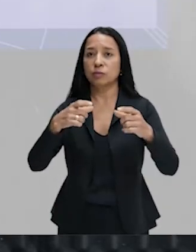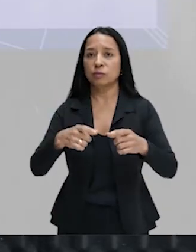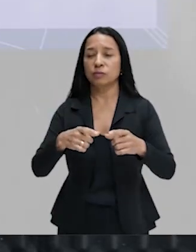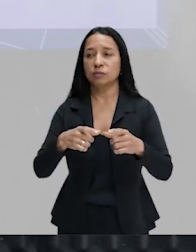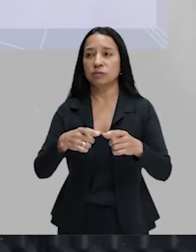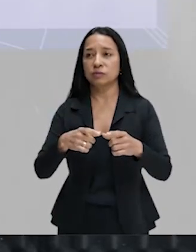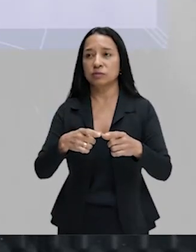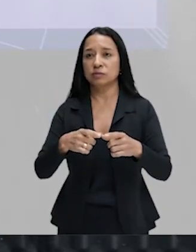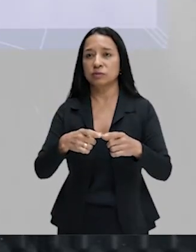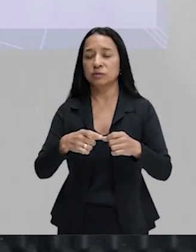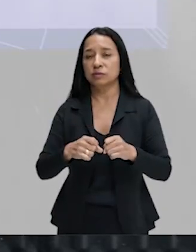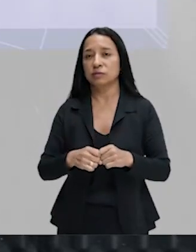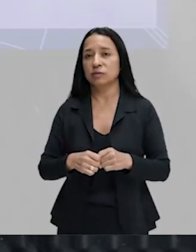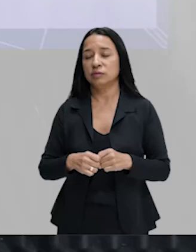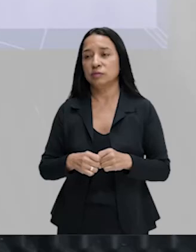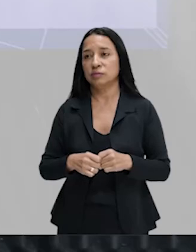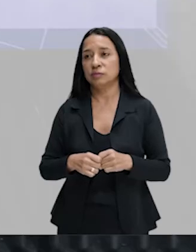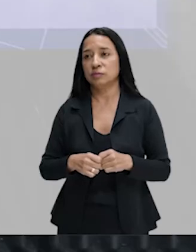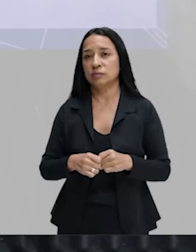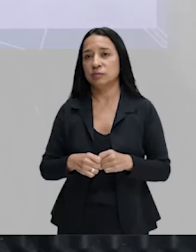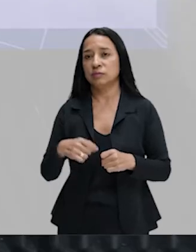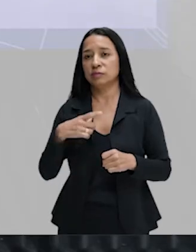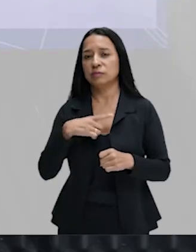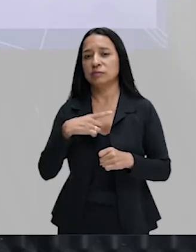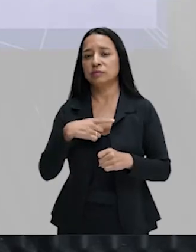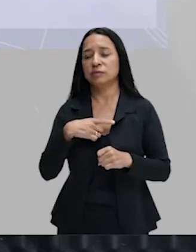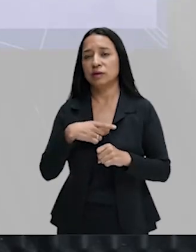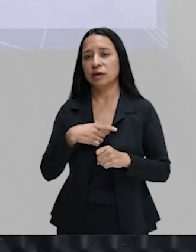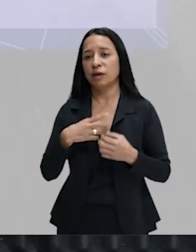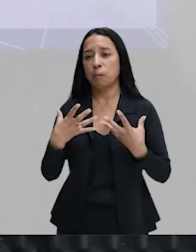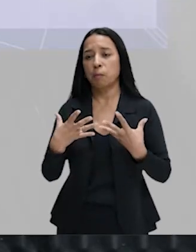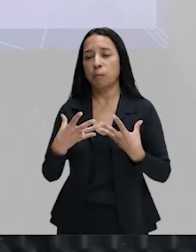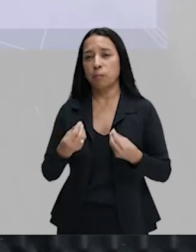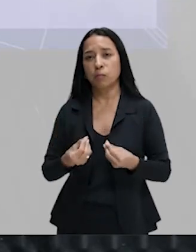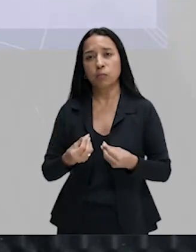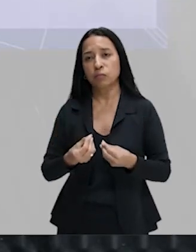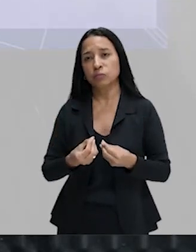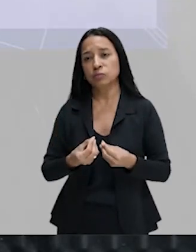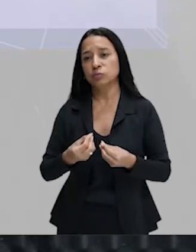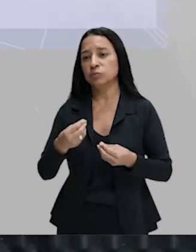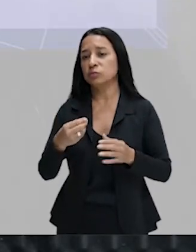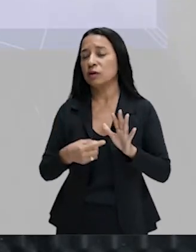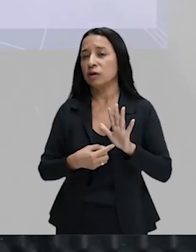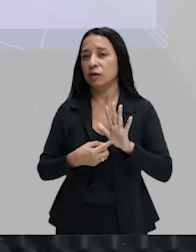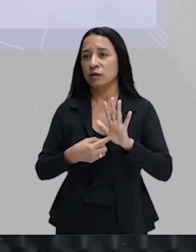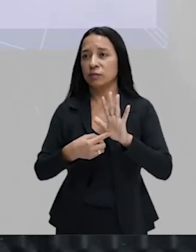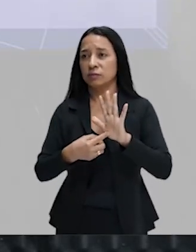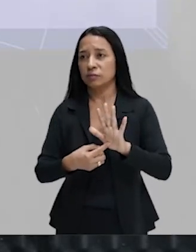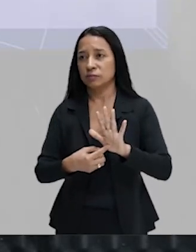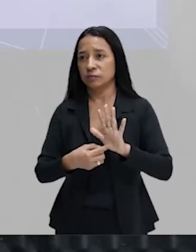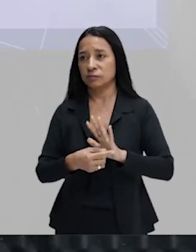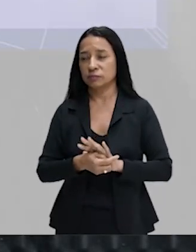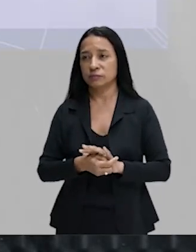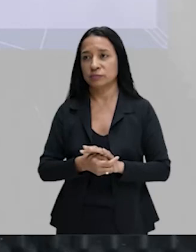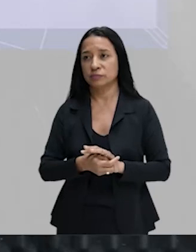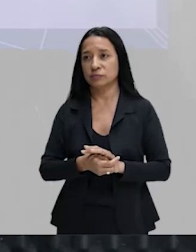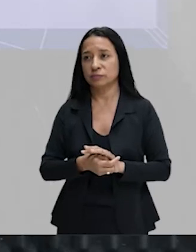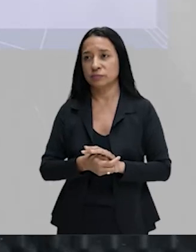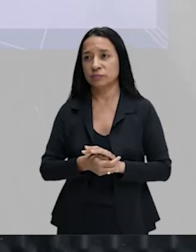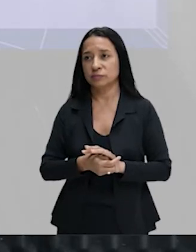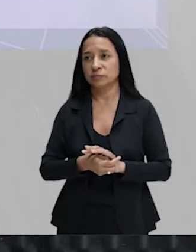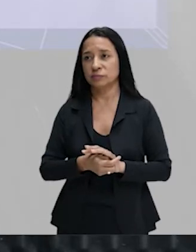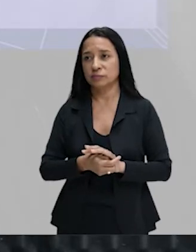onde há grandes eventos aí no mundo. Quebra da Bolsa de Nova York,